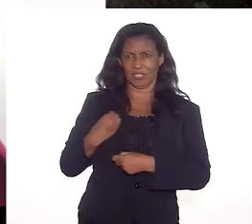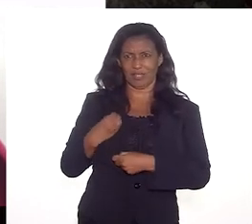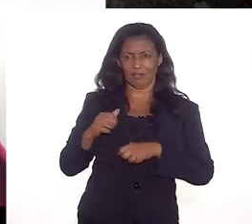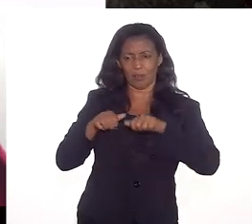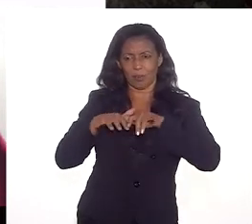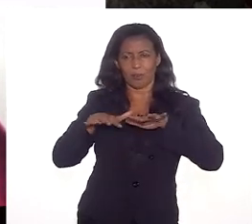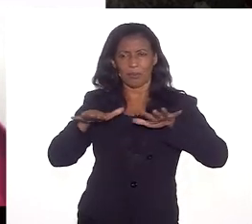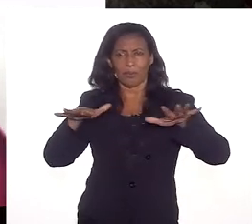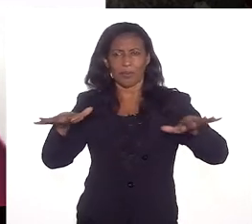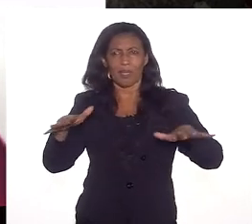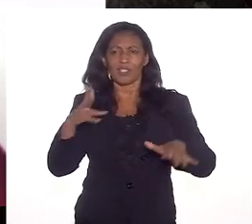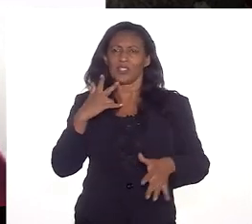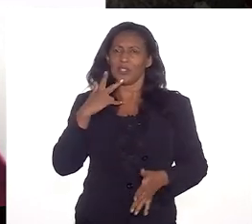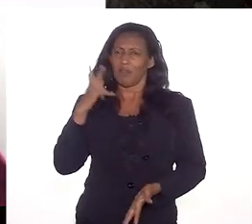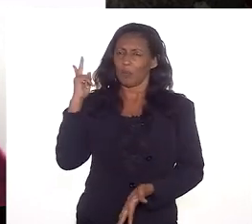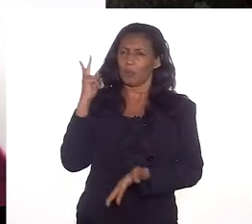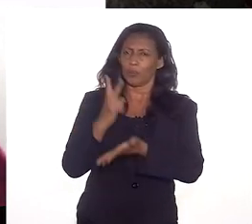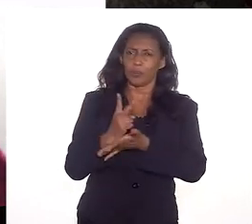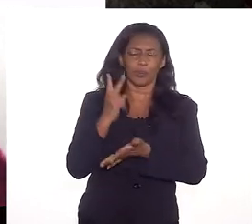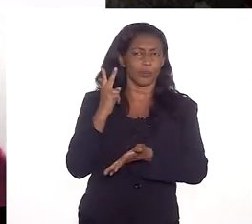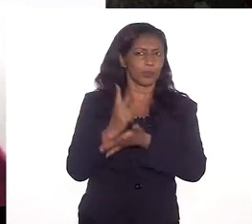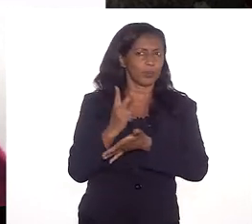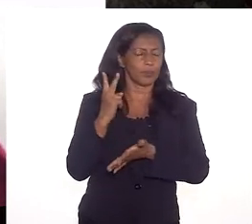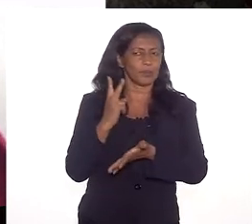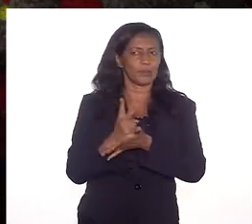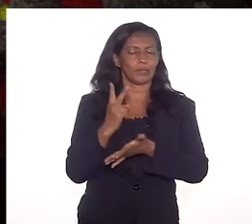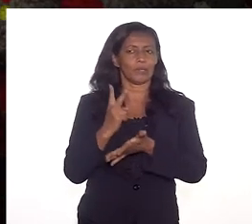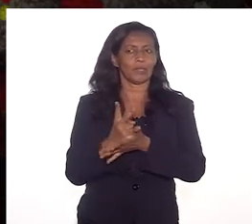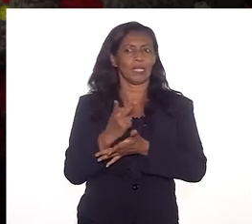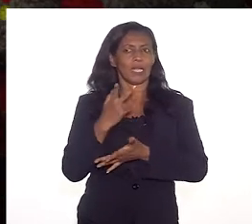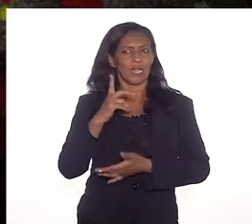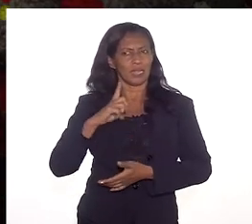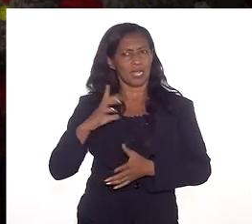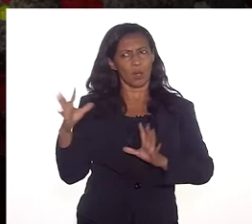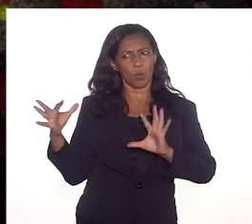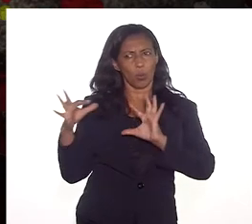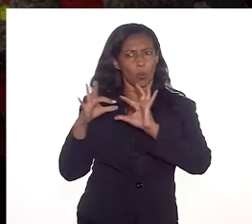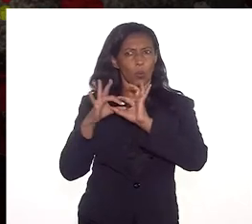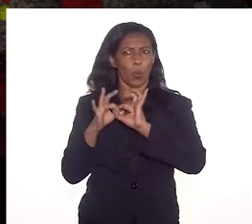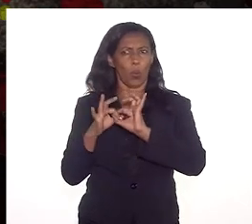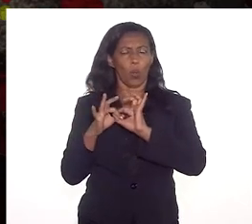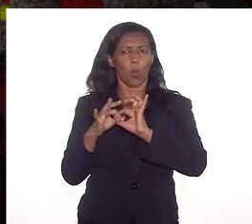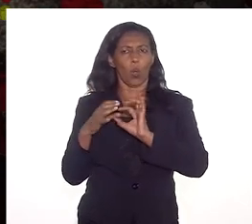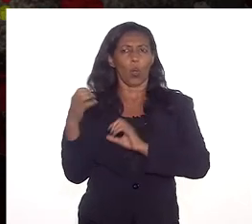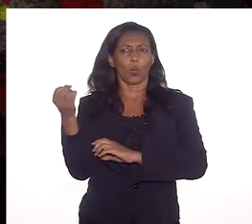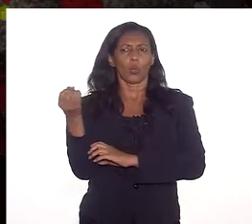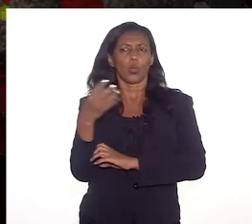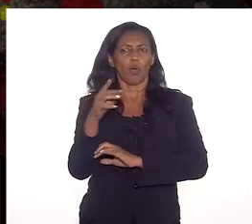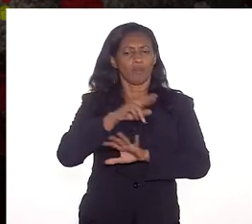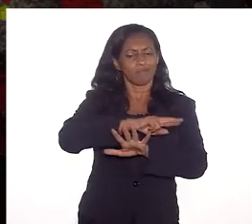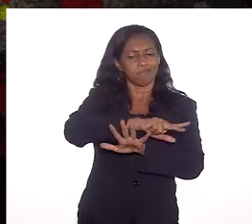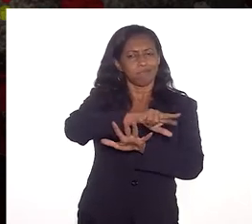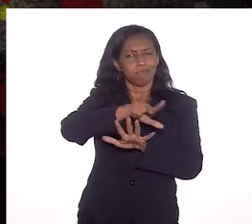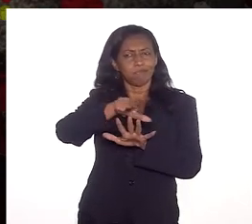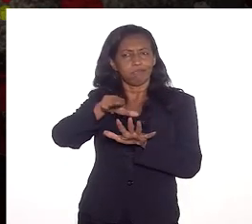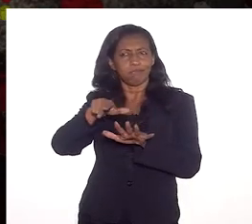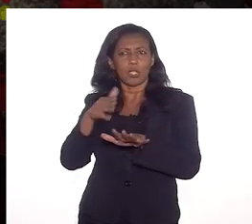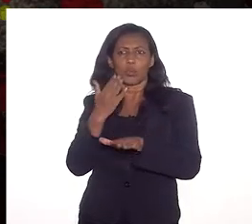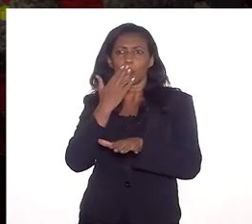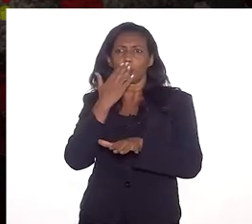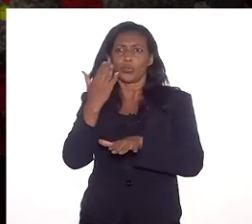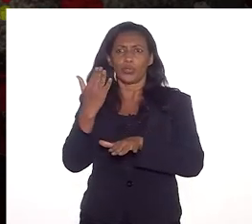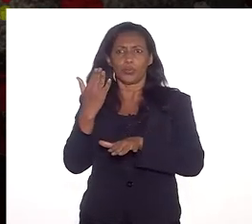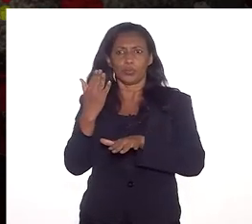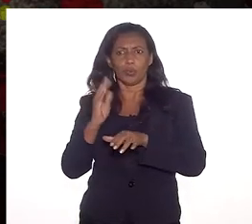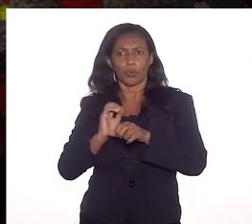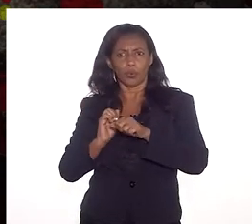da pandemia, a gente está falando mais disso, né? Tem alguma ligação com essas novas variantes do vírus que surgiram? A